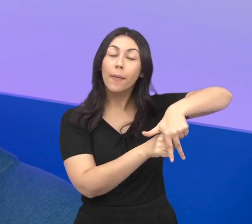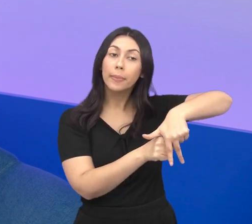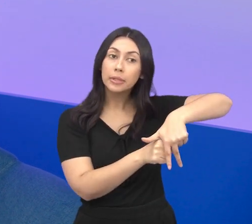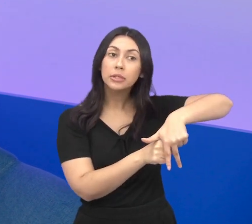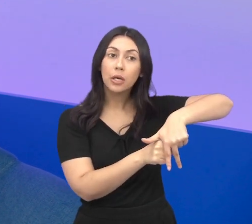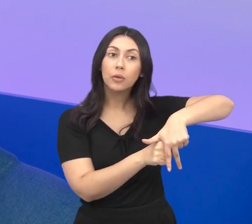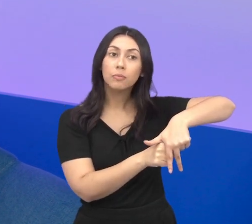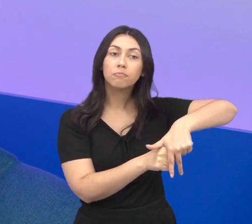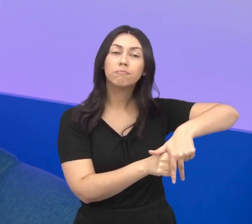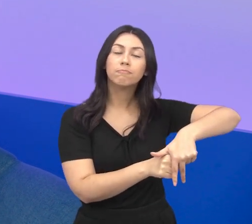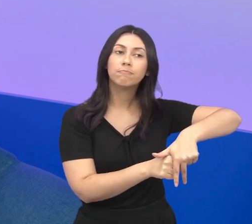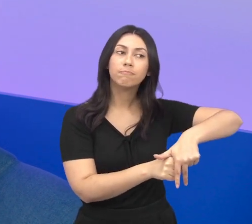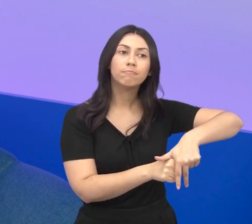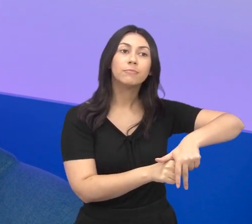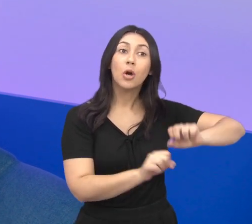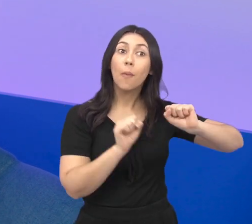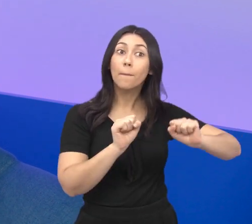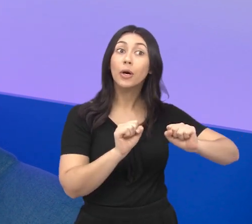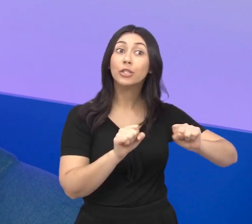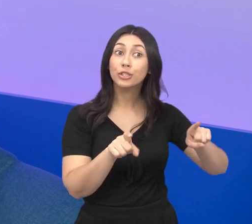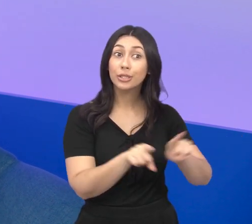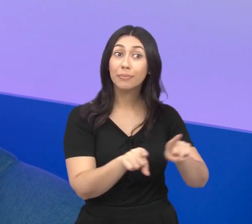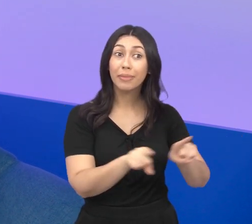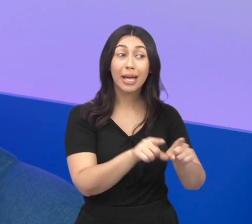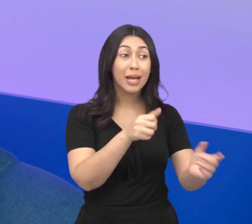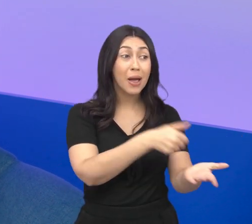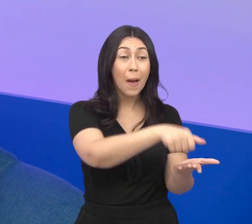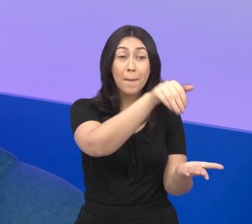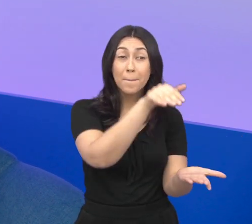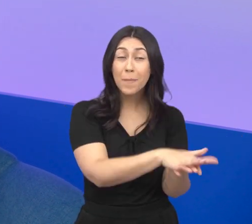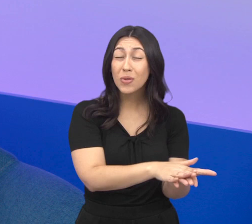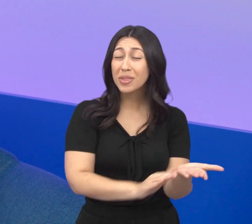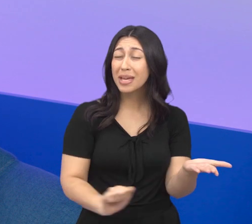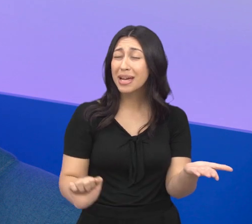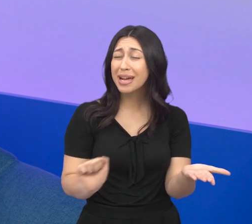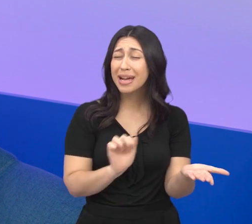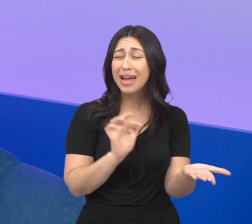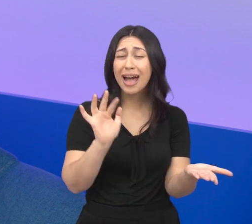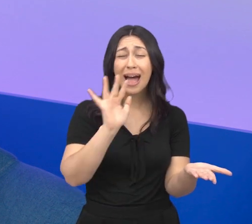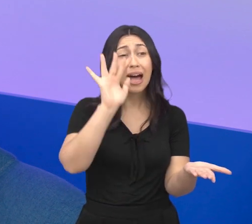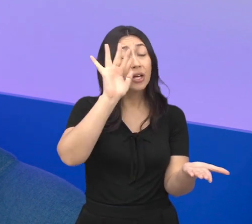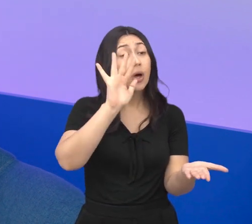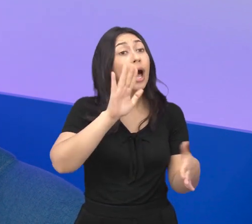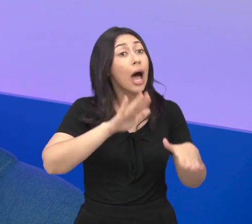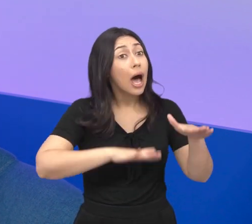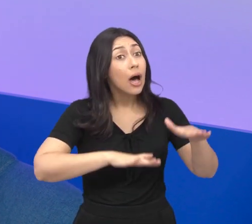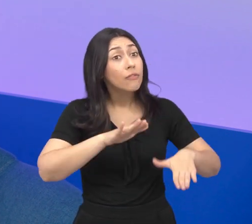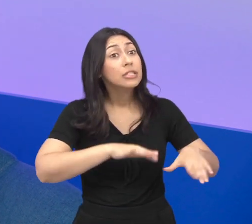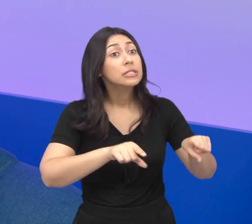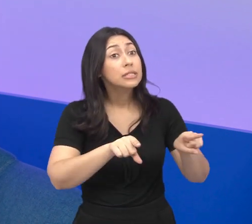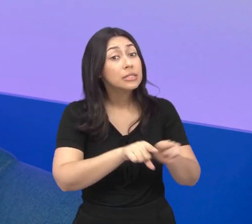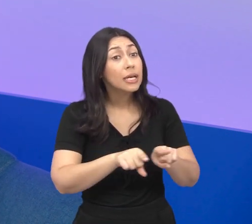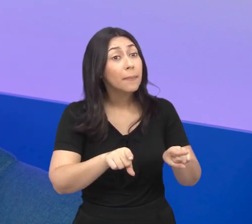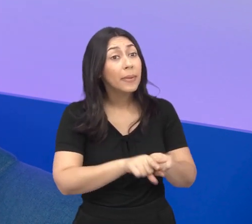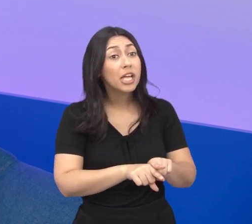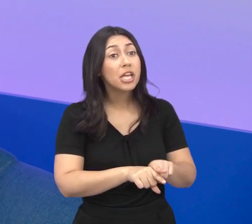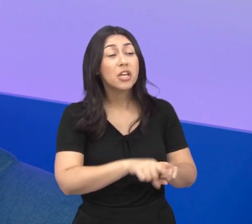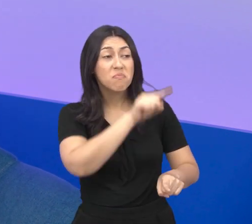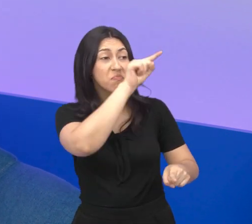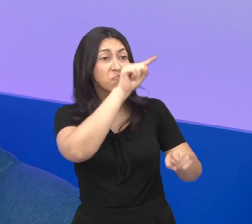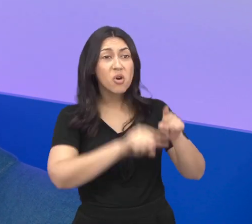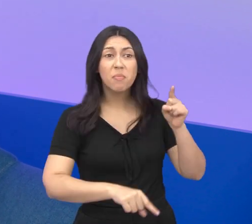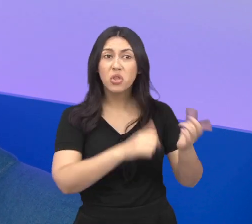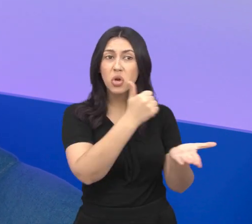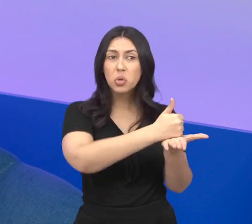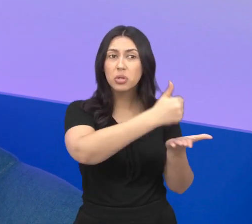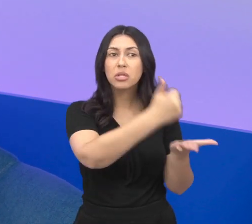administração pública pode ser condenado, inclusive, a pagar multas altíssimas e, em alguns casos, até serem impedidos de